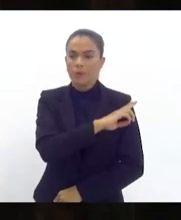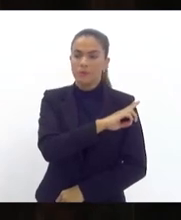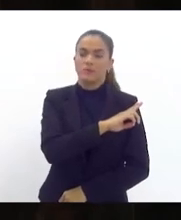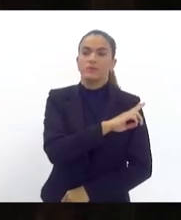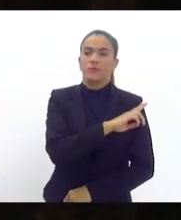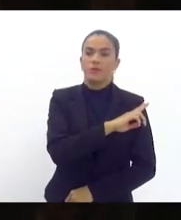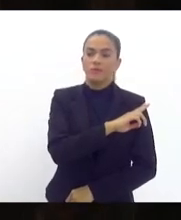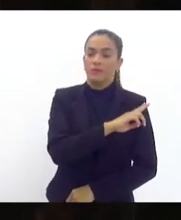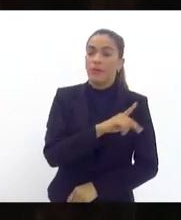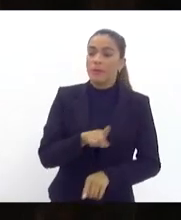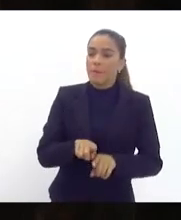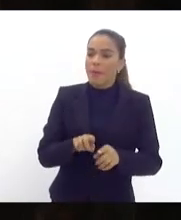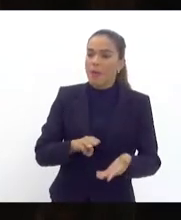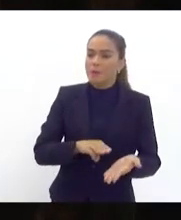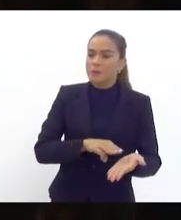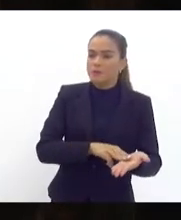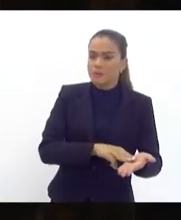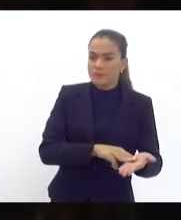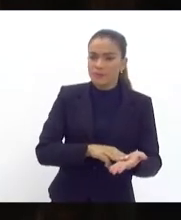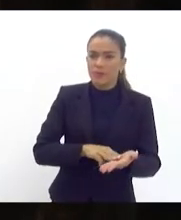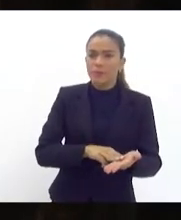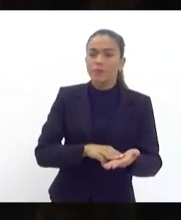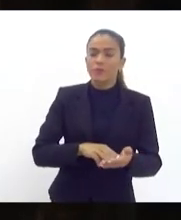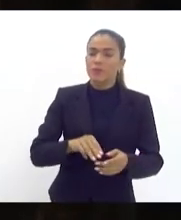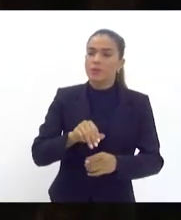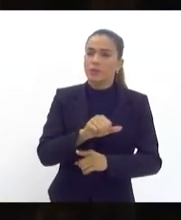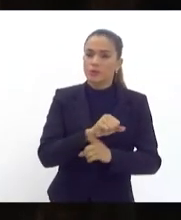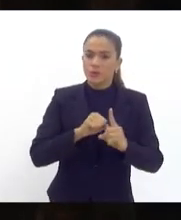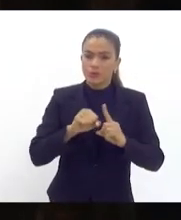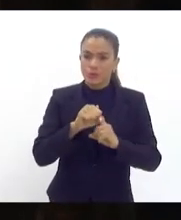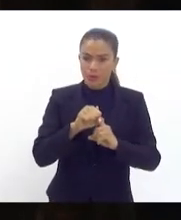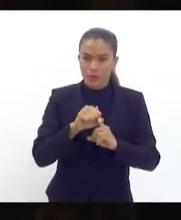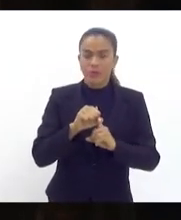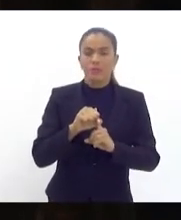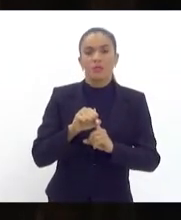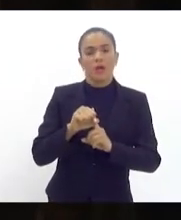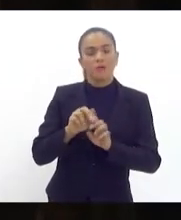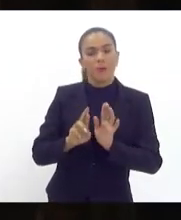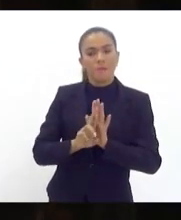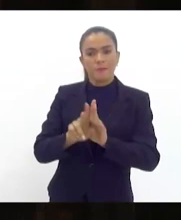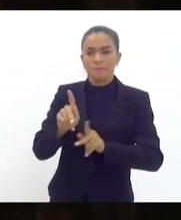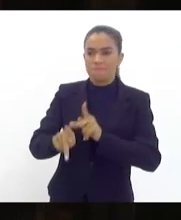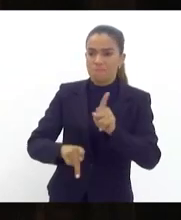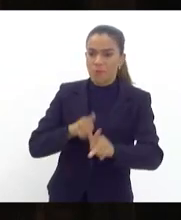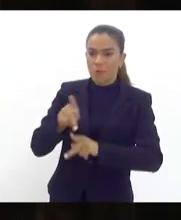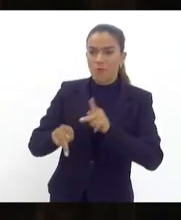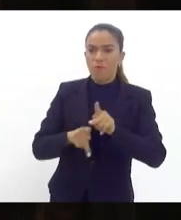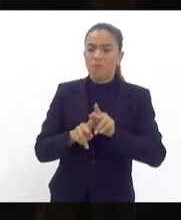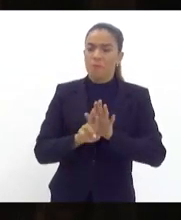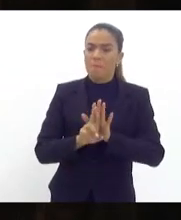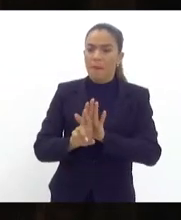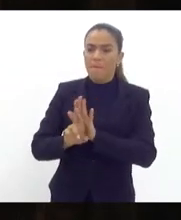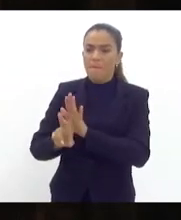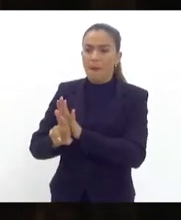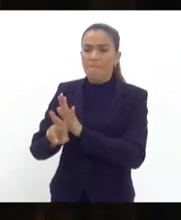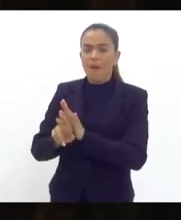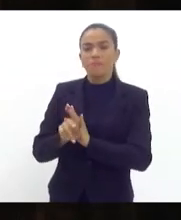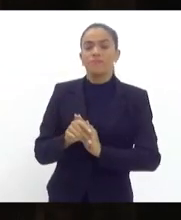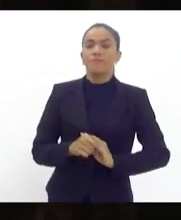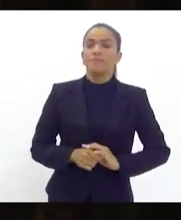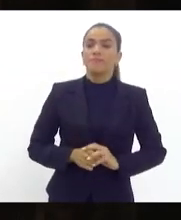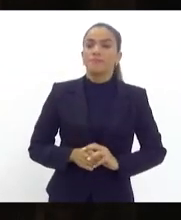aos membros daqui da sociedade civil Jaime João Alberto José Jandir Mônica e todos os demais